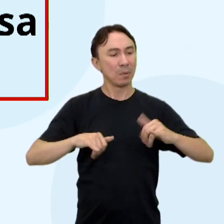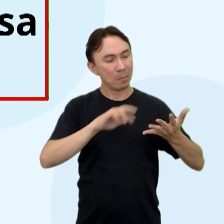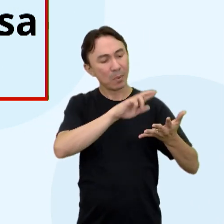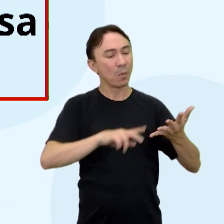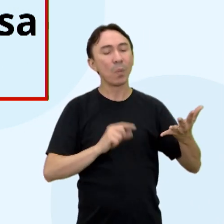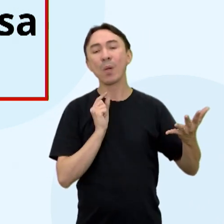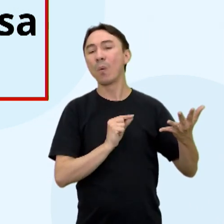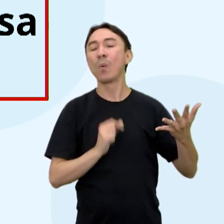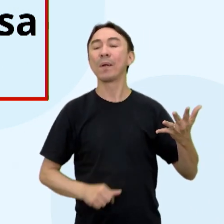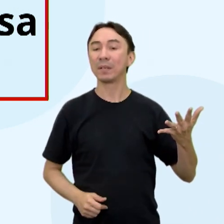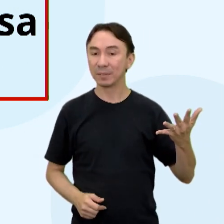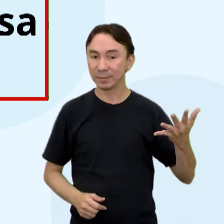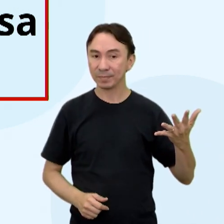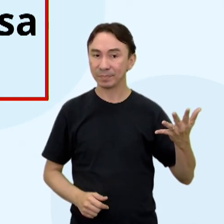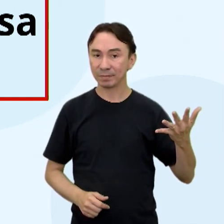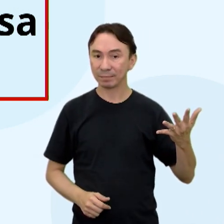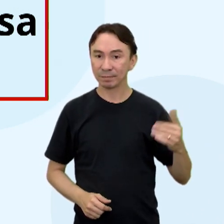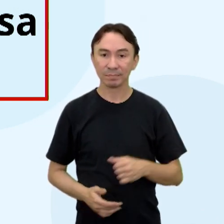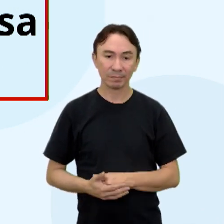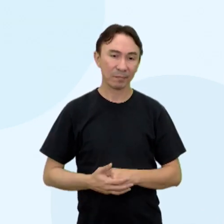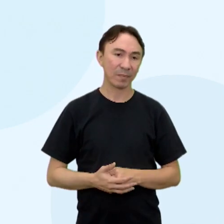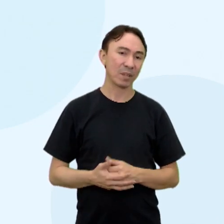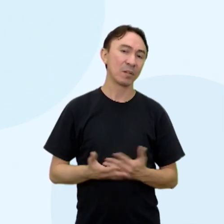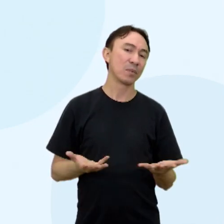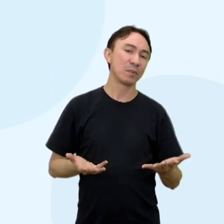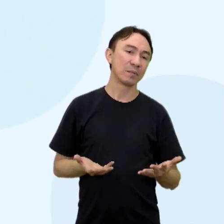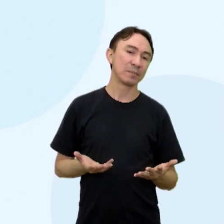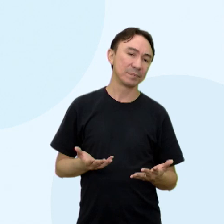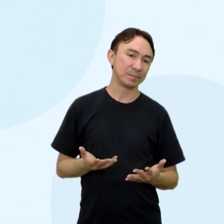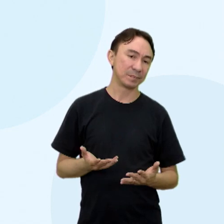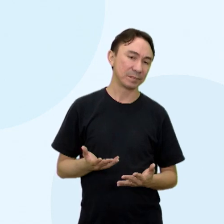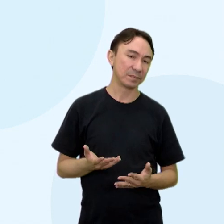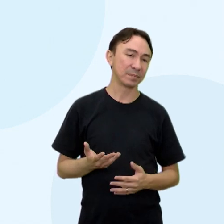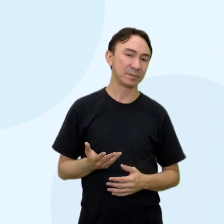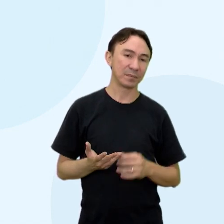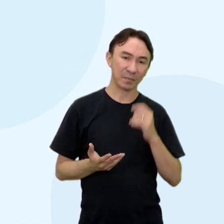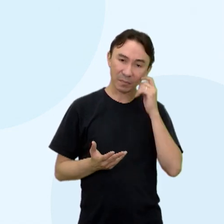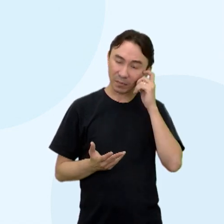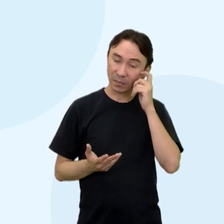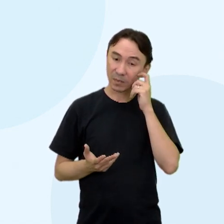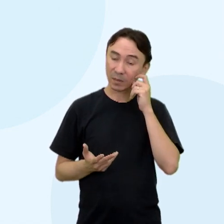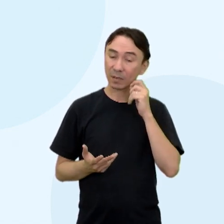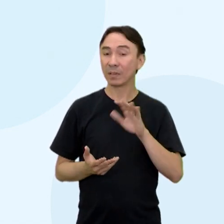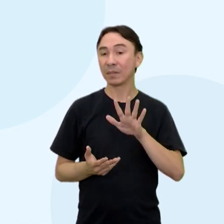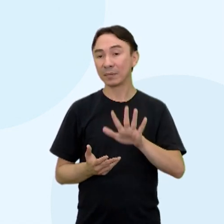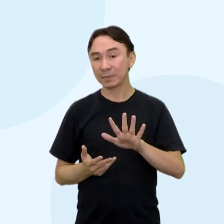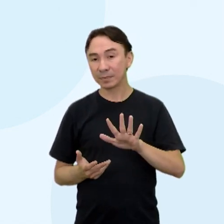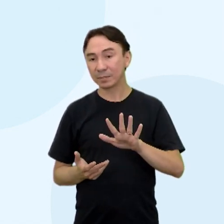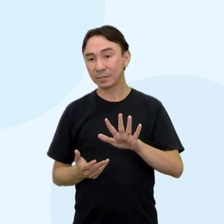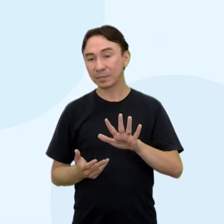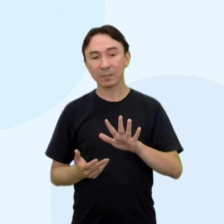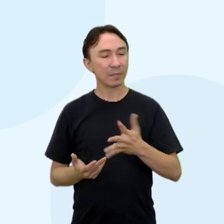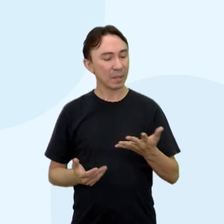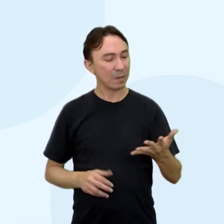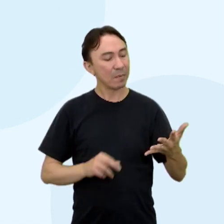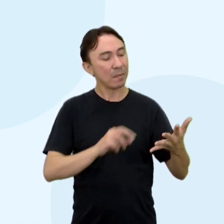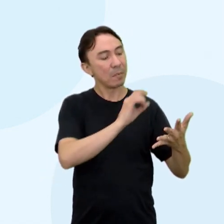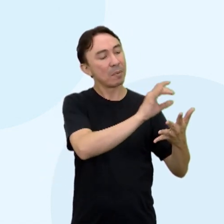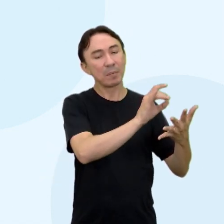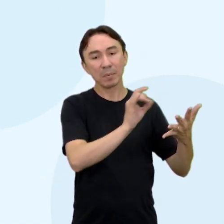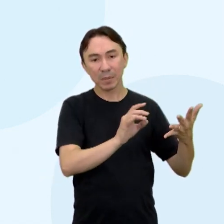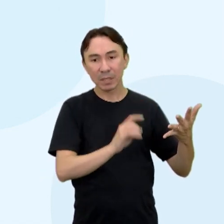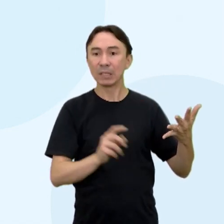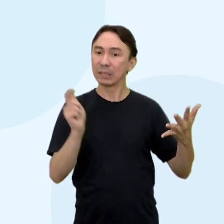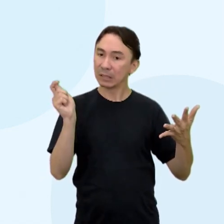Como vamos desenvolver pesquisas? Não, peraí, vamos pensar essa pergunta primeiro, estou me adiantando demais. Quais recursos podem aproximar as pessoas das